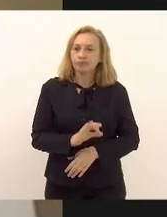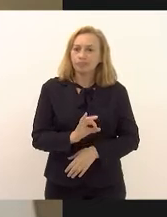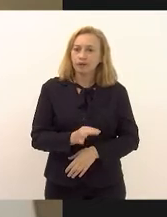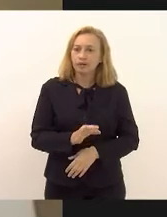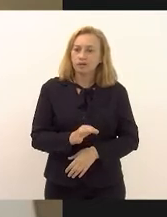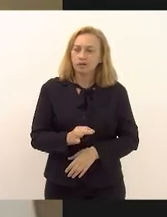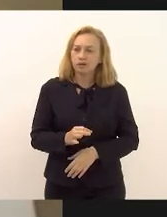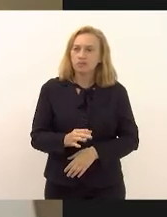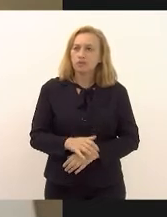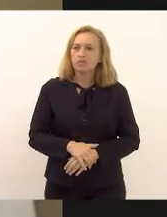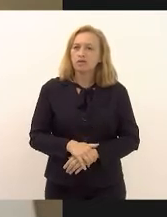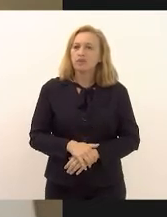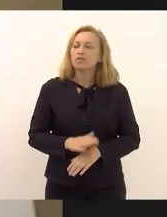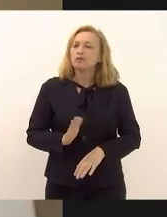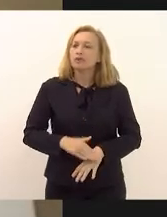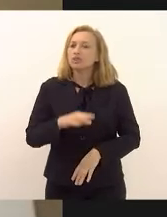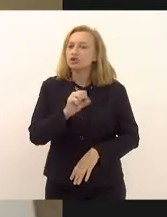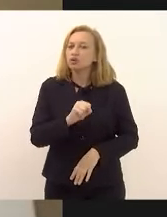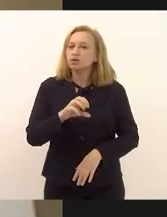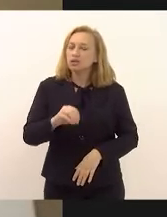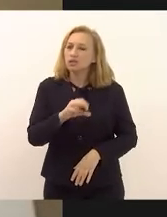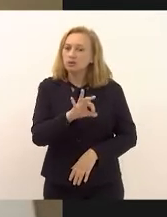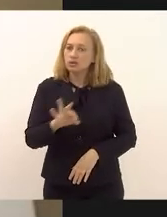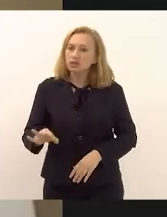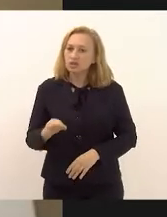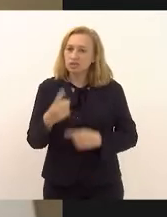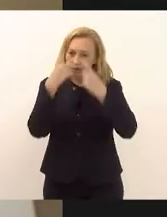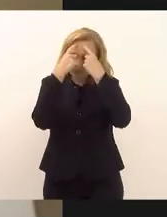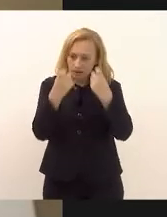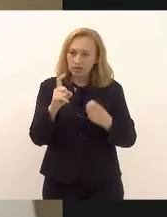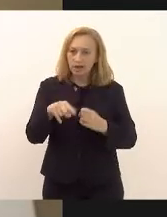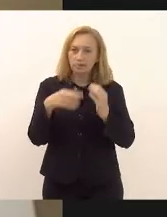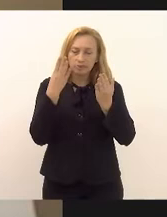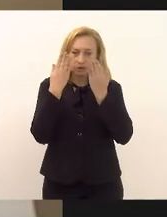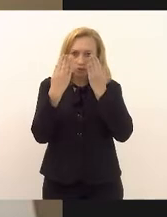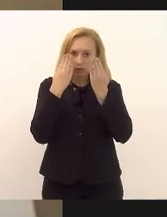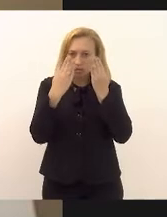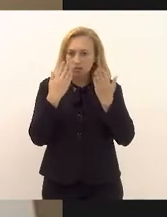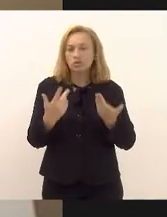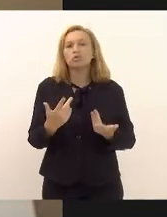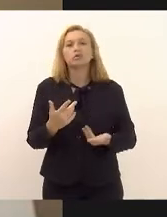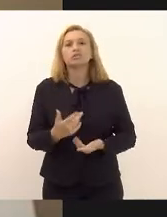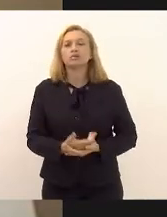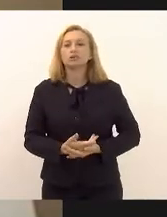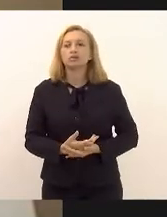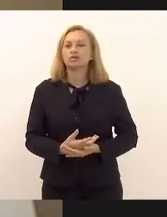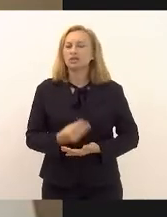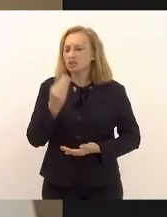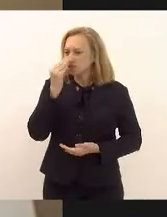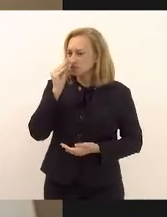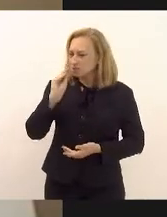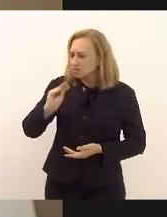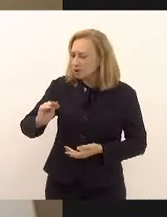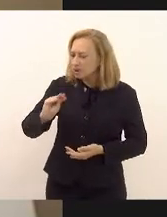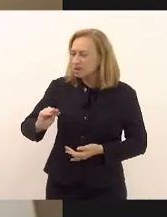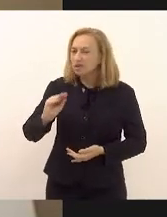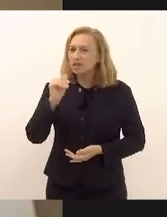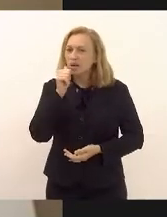salvo engano, mais de 80% dessas violências são psicológicas, de desqualificação da mulher,